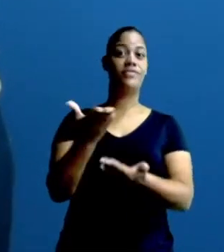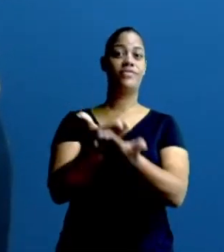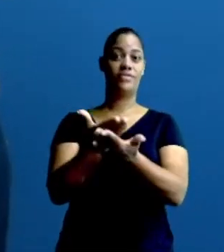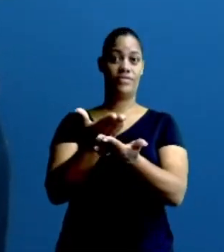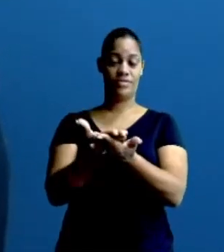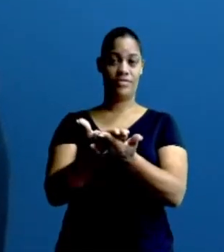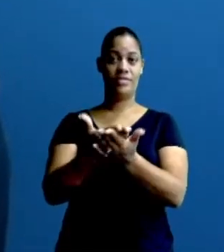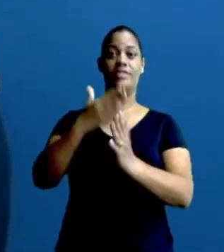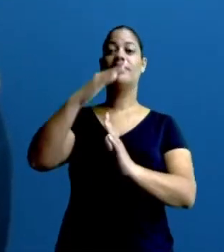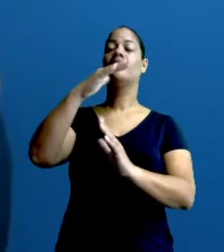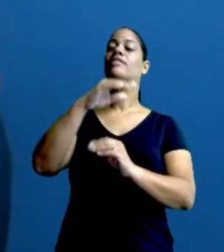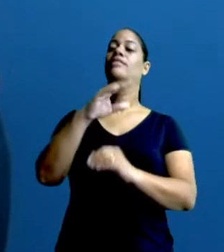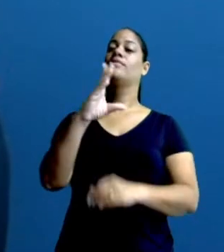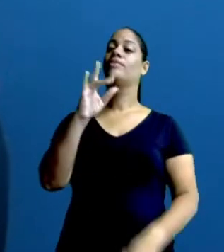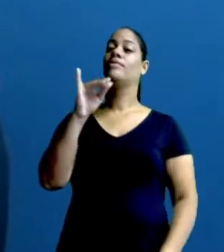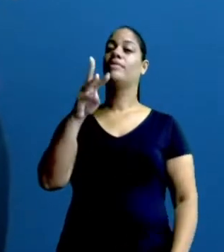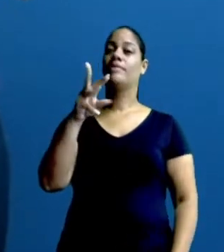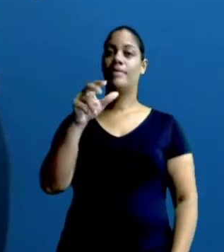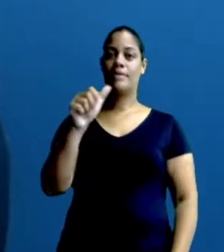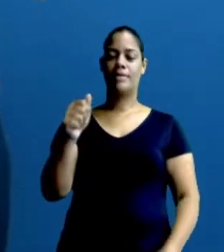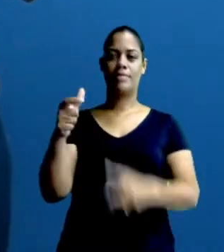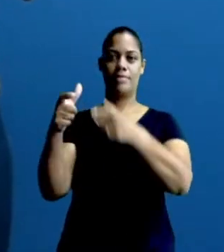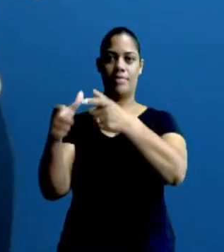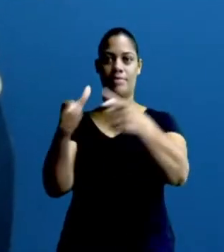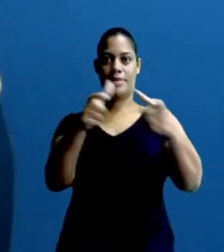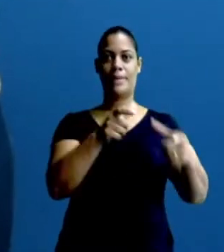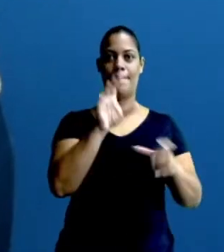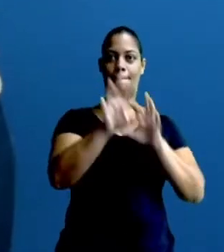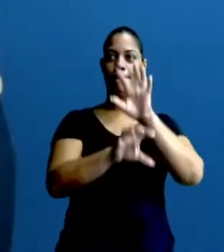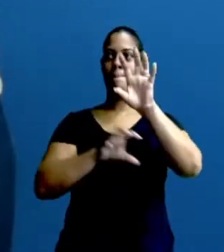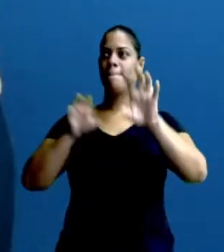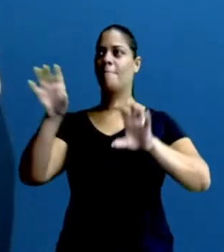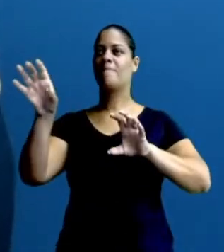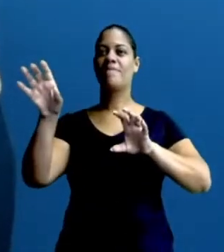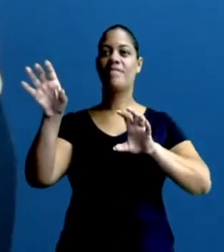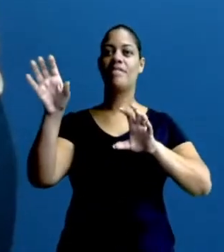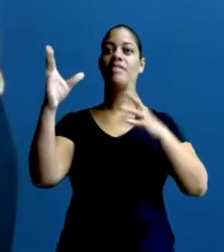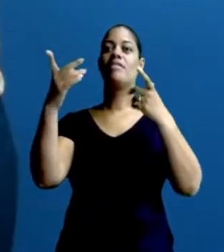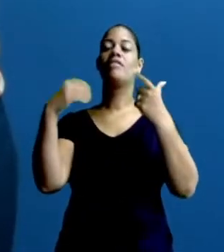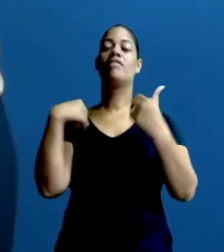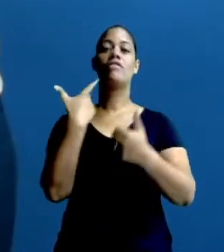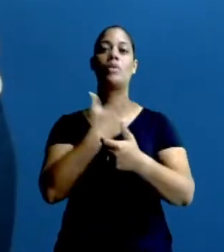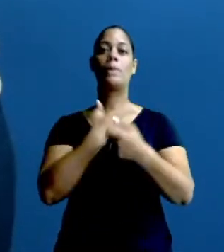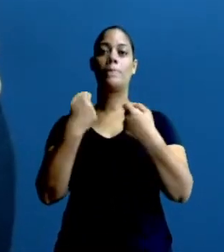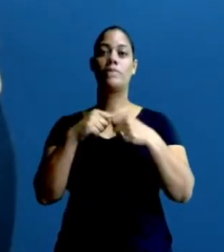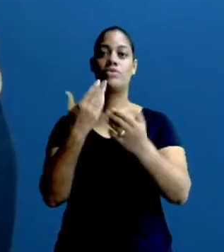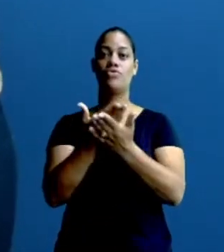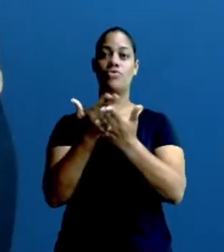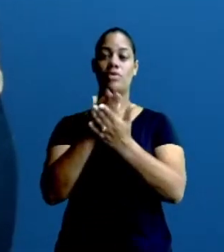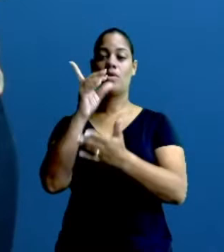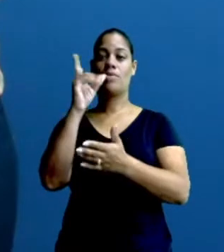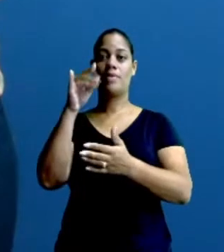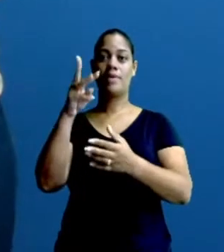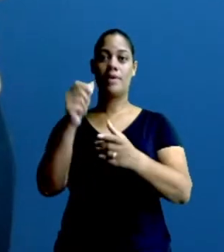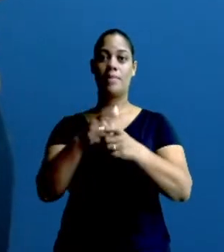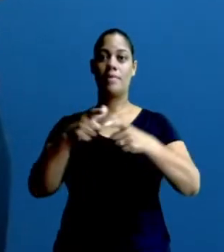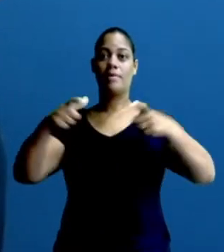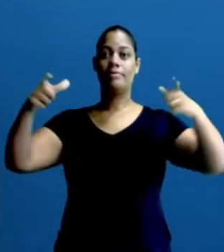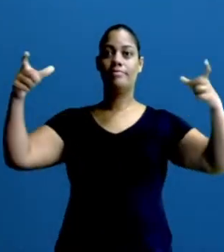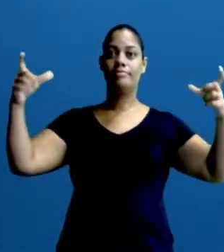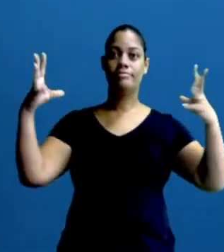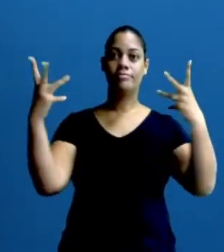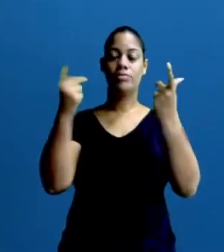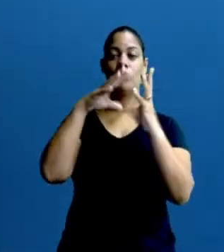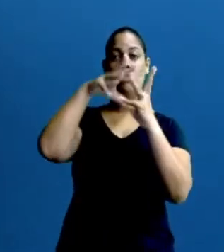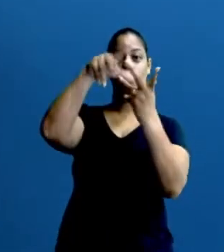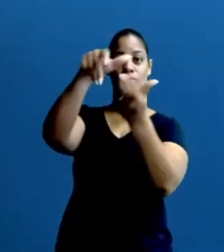clima específico de cada região. Então, nós precisamos entender o clima de forma macro para chegar na forma